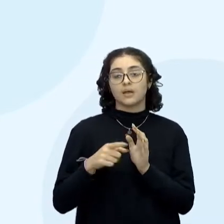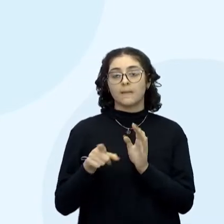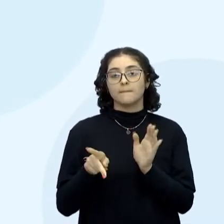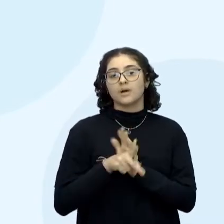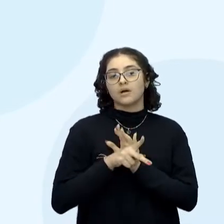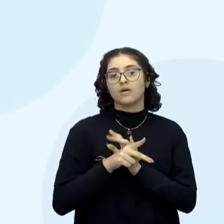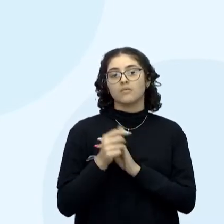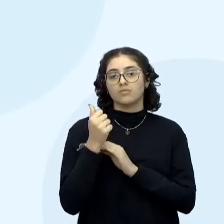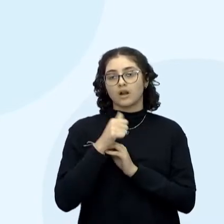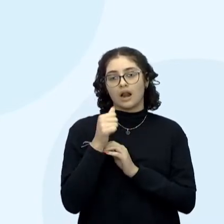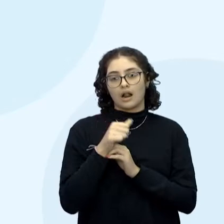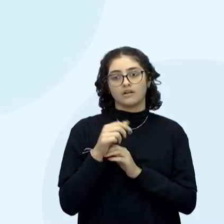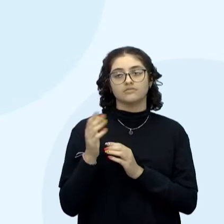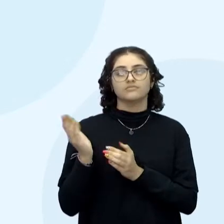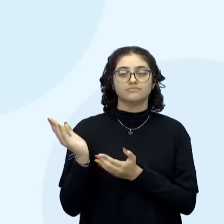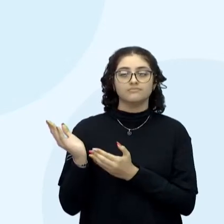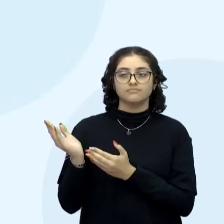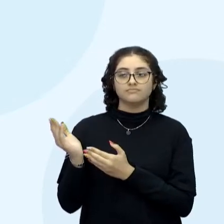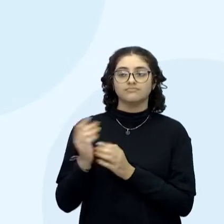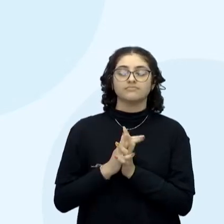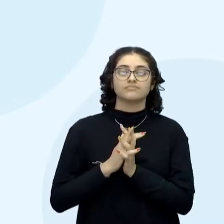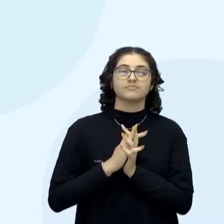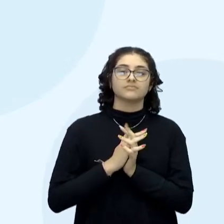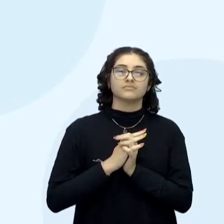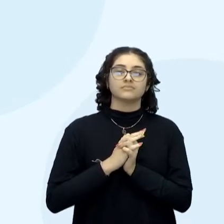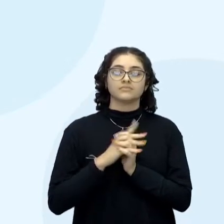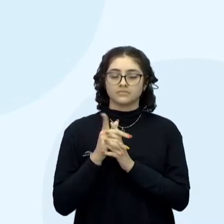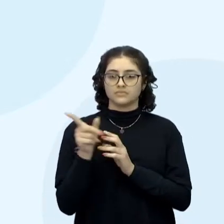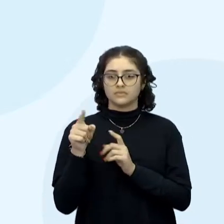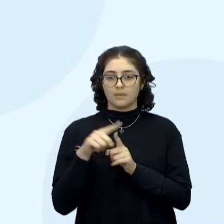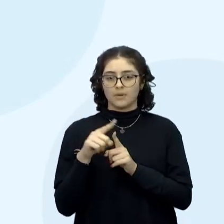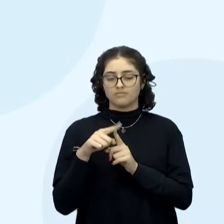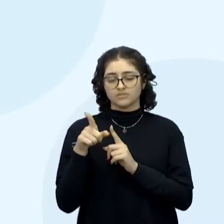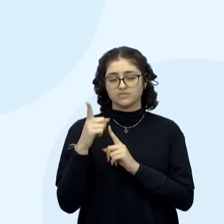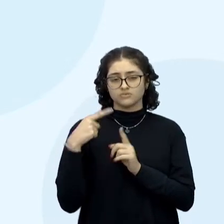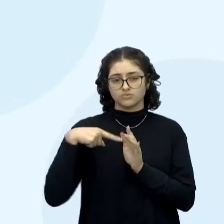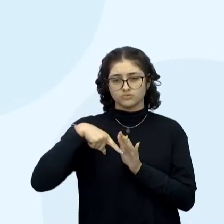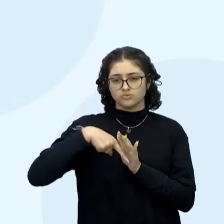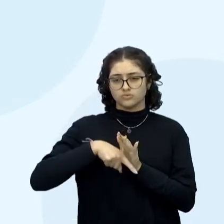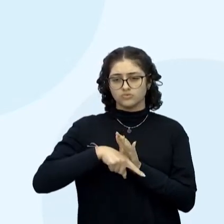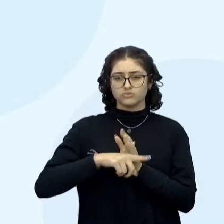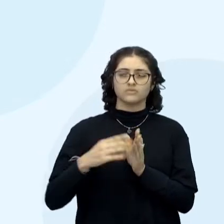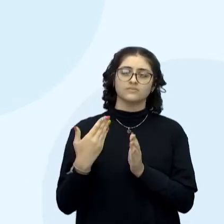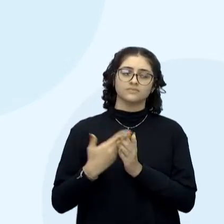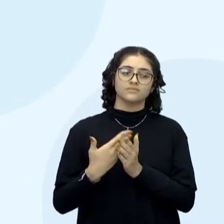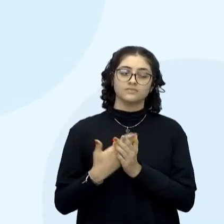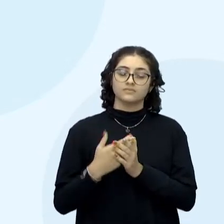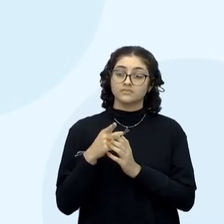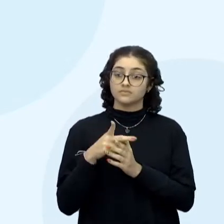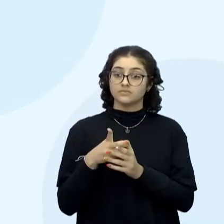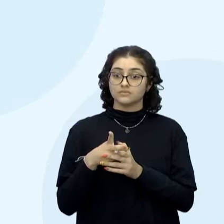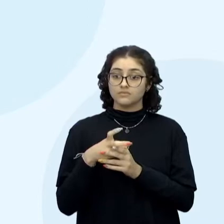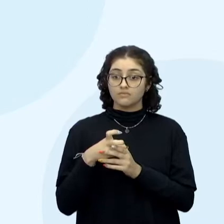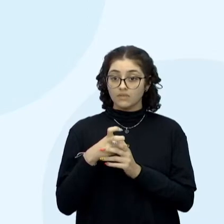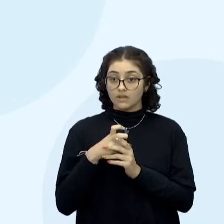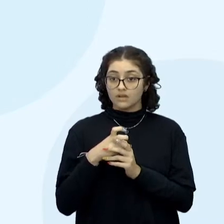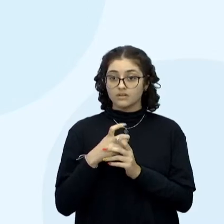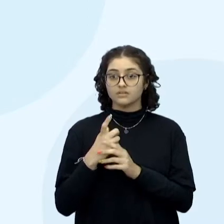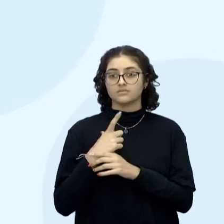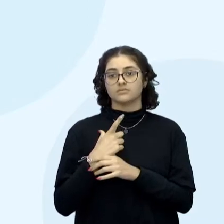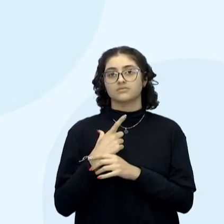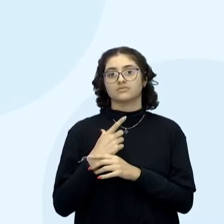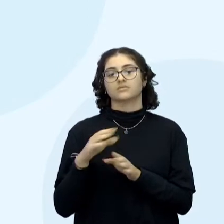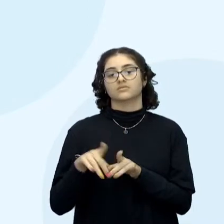teoria arendtiana, da Hannah Arendt, mas que, se vocês forem se aprofundar nos estudos de vocês, certamente vocês encontrarão